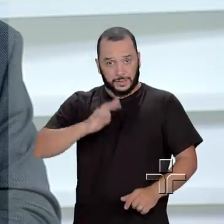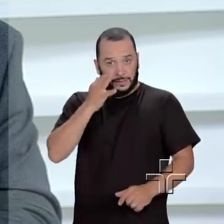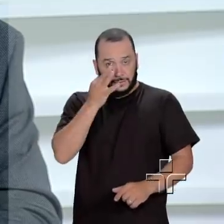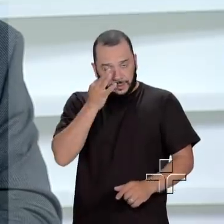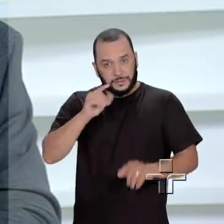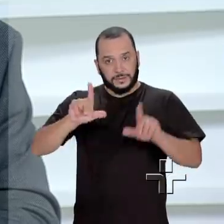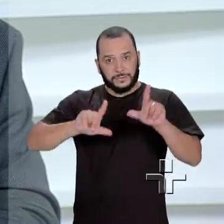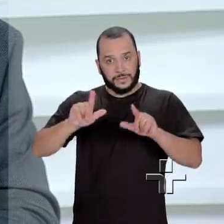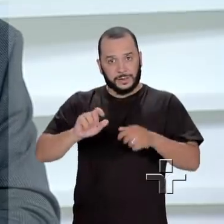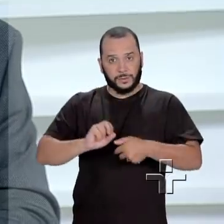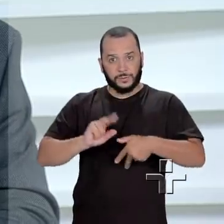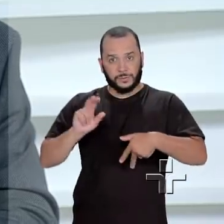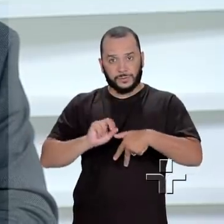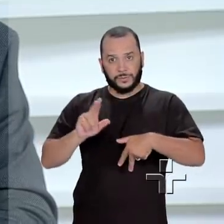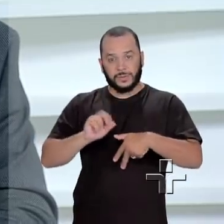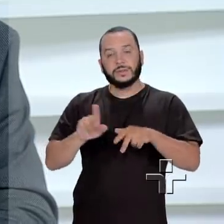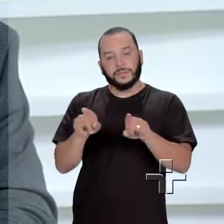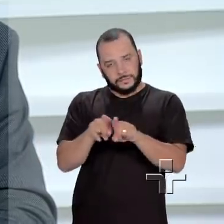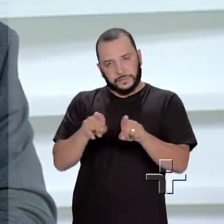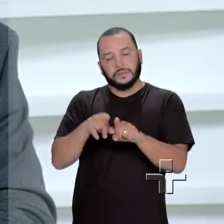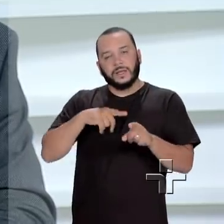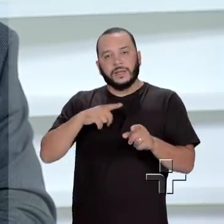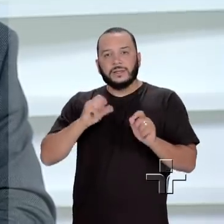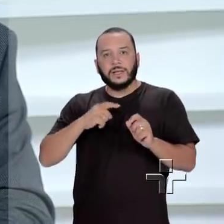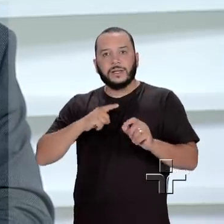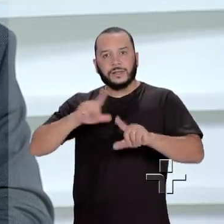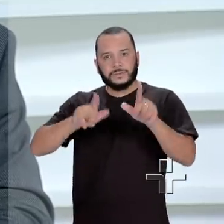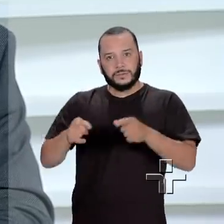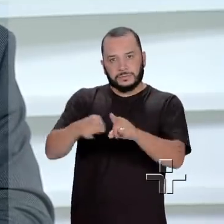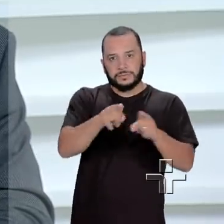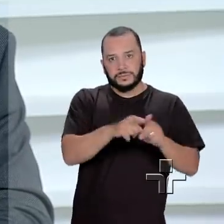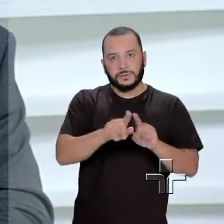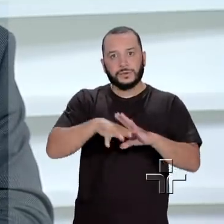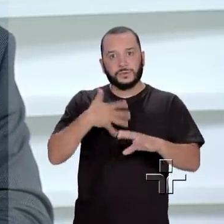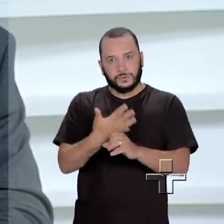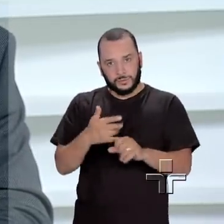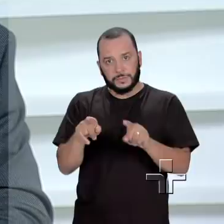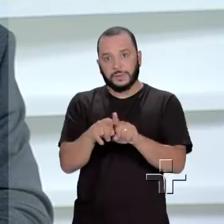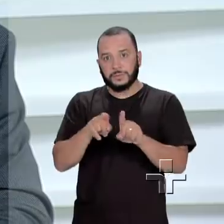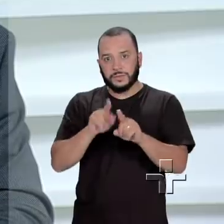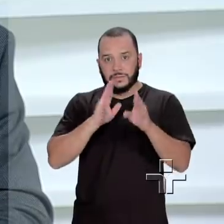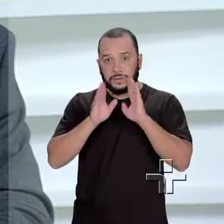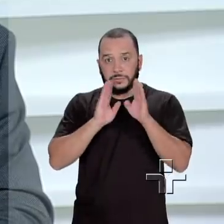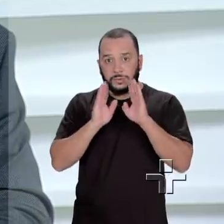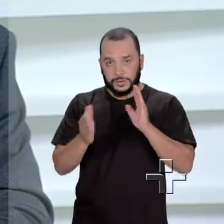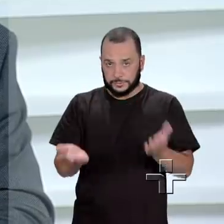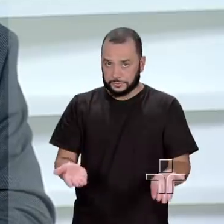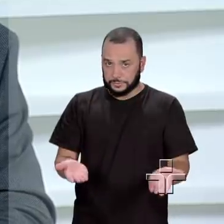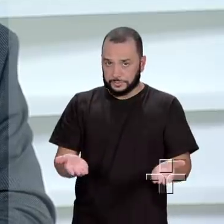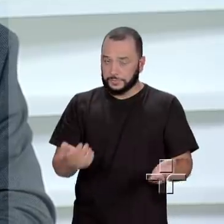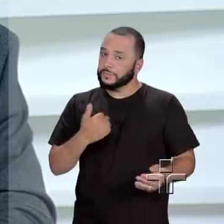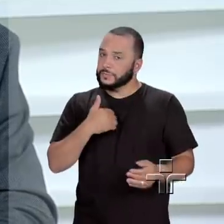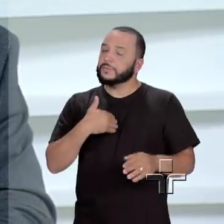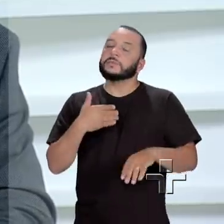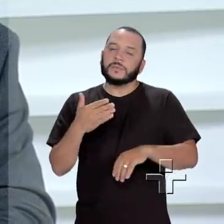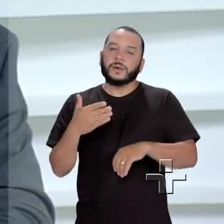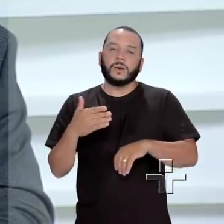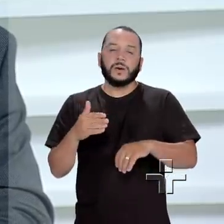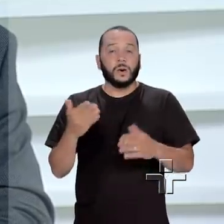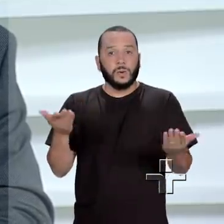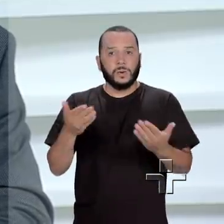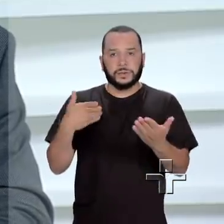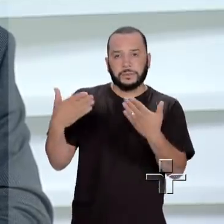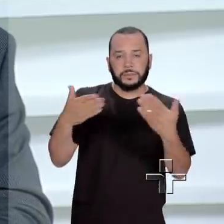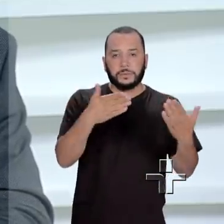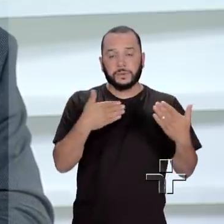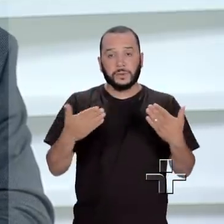Cultura, pelas emissoras afiliadas, pelo nosso canal no YouTube, pela nossa página no Facebook. Para conversar com o nosso convidado